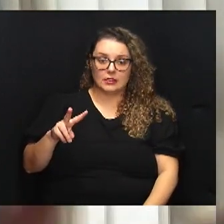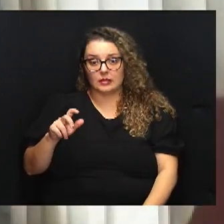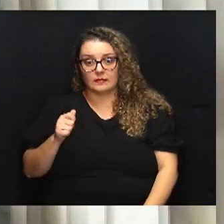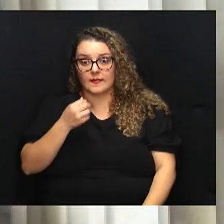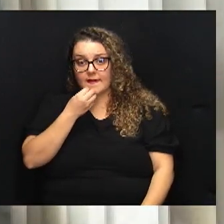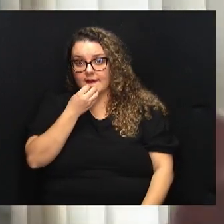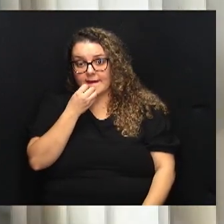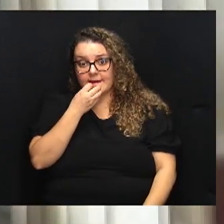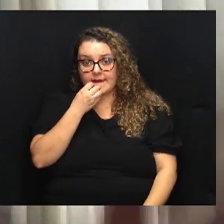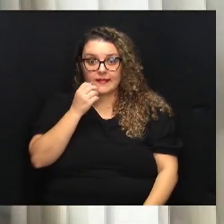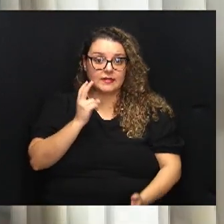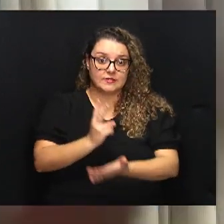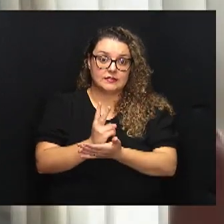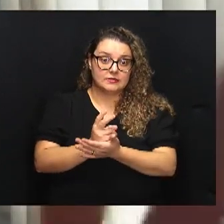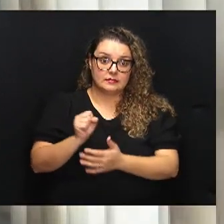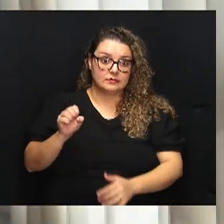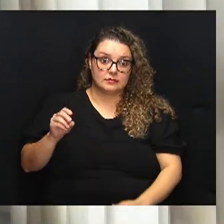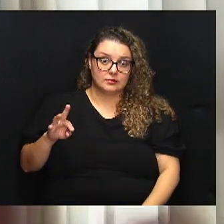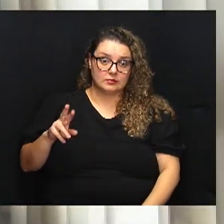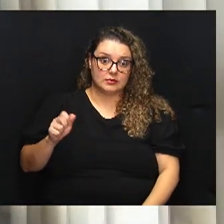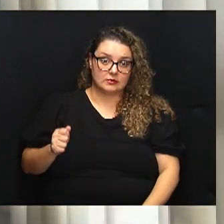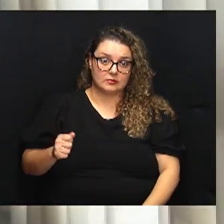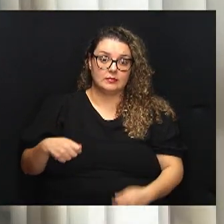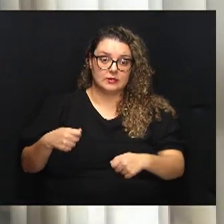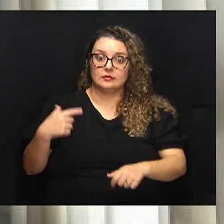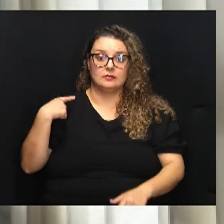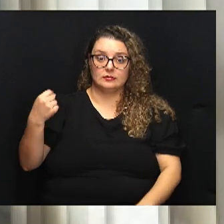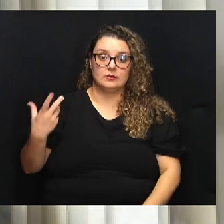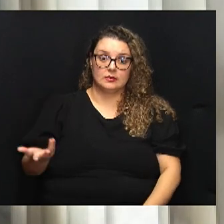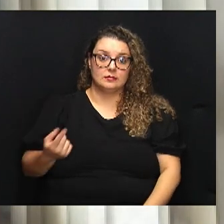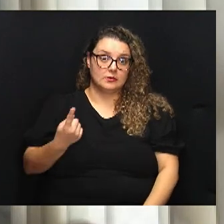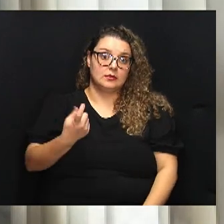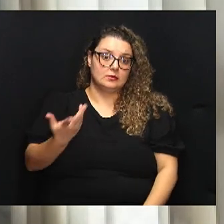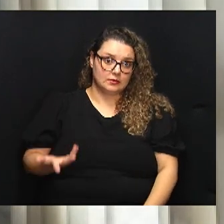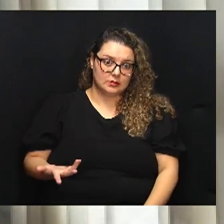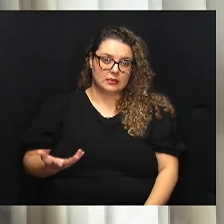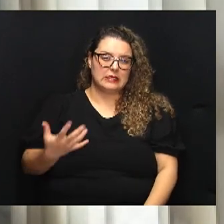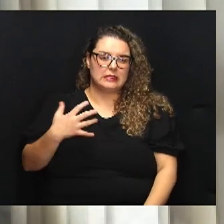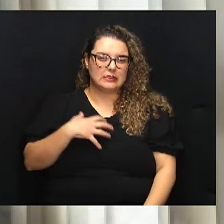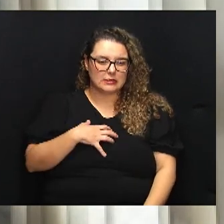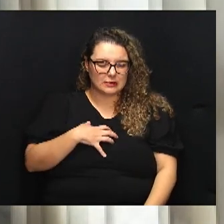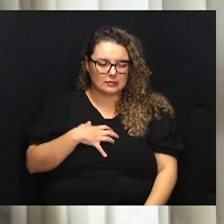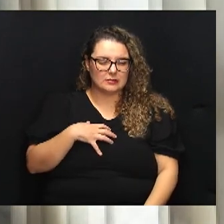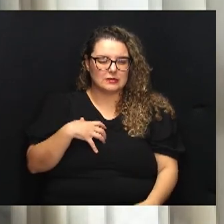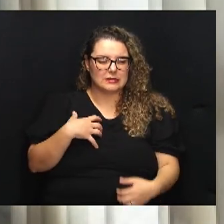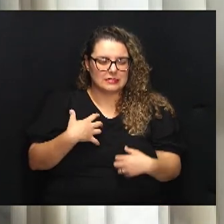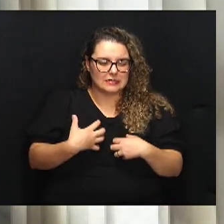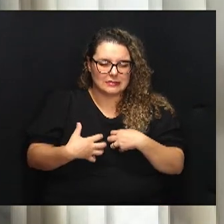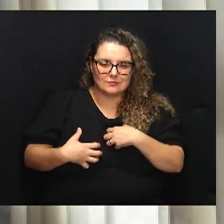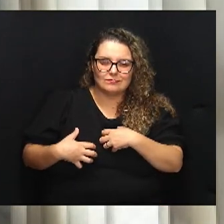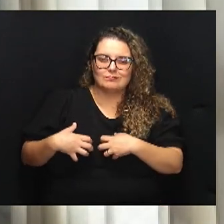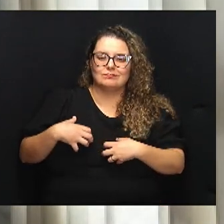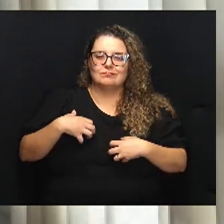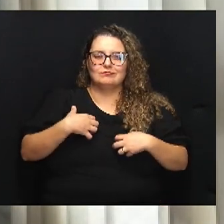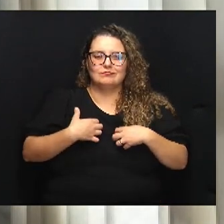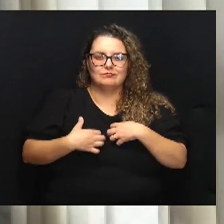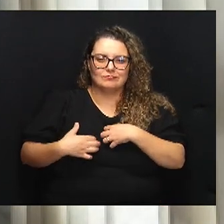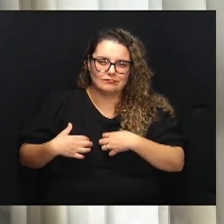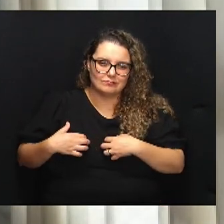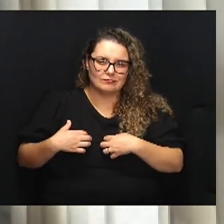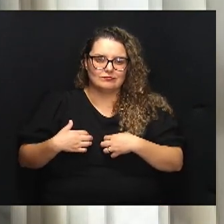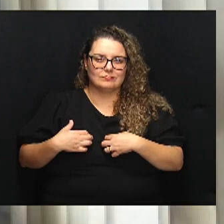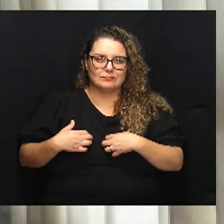escolhido e eu sobrava, tinha que me pegar porque eu era a única ali, né? Então isso me causava realmente um grande